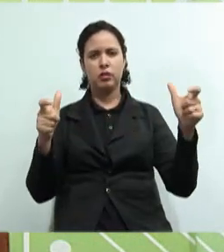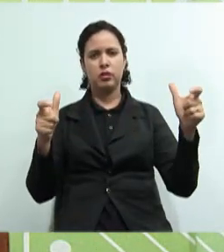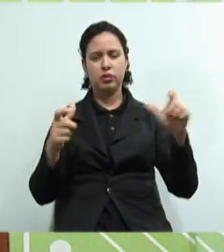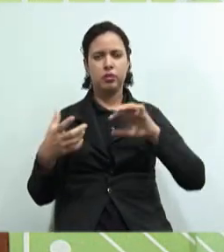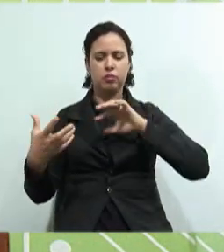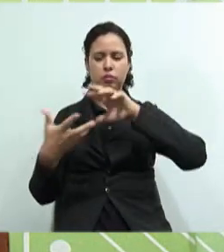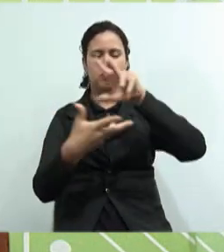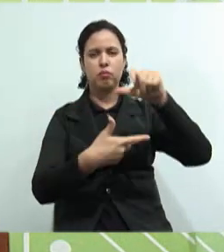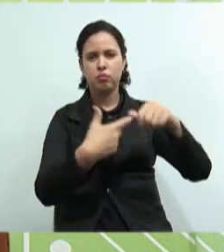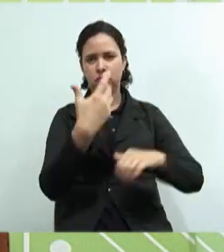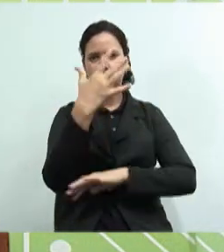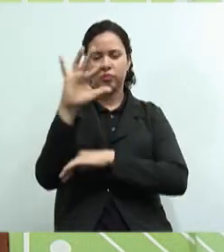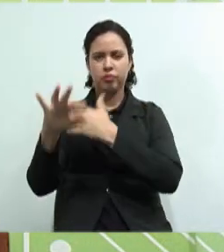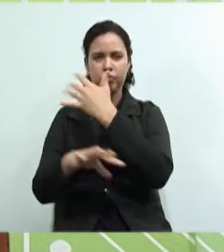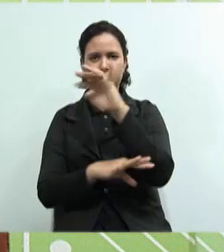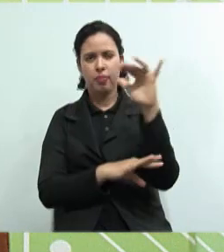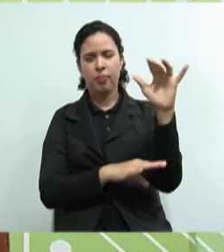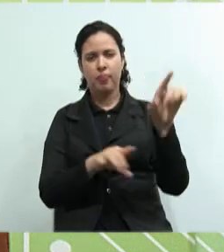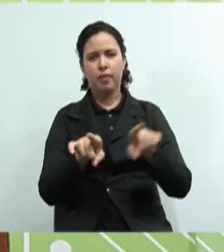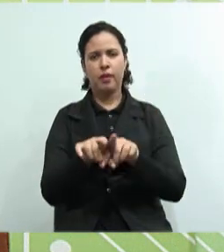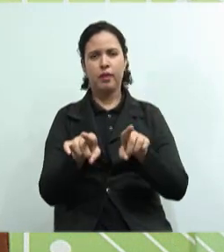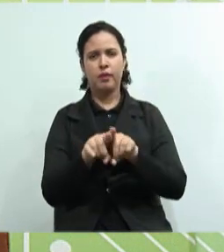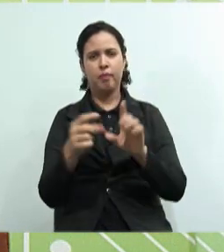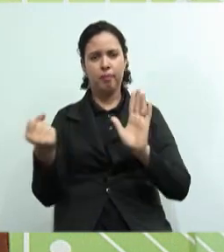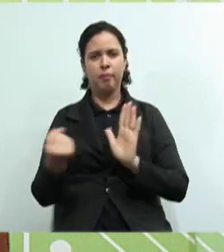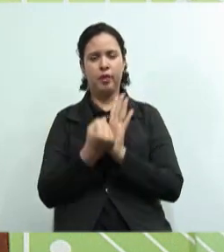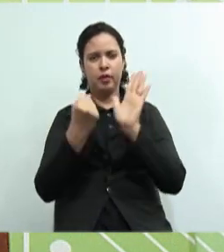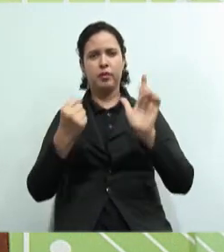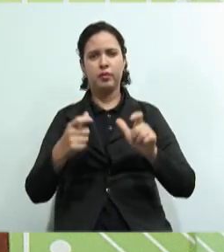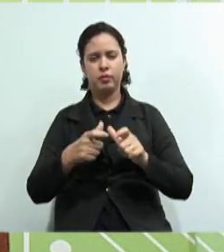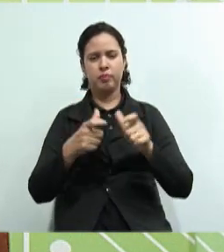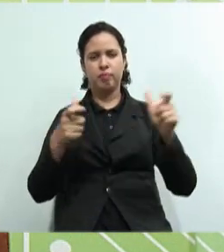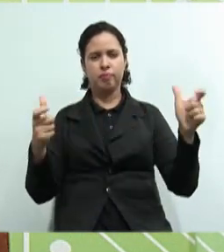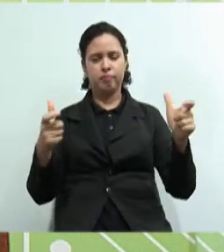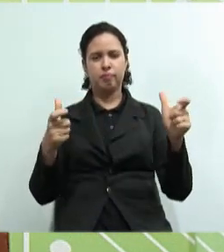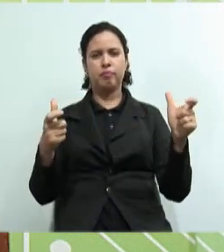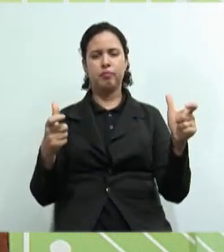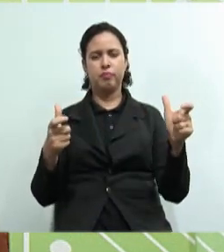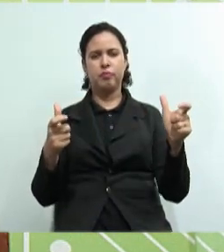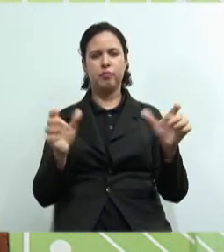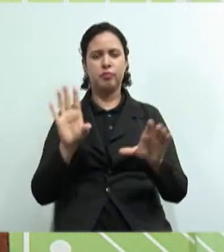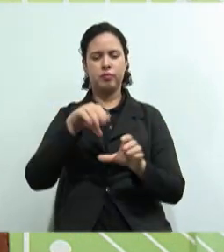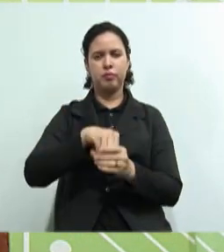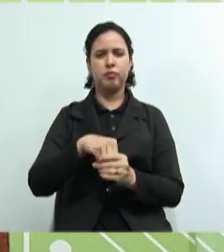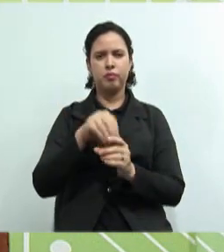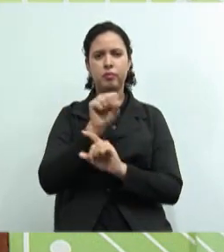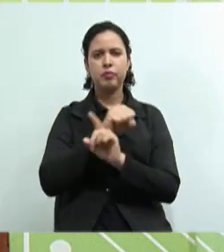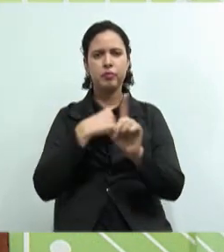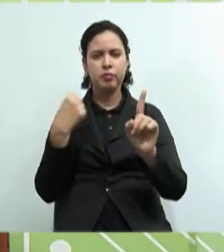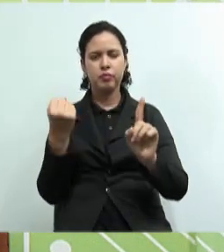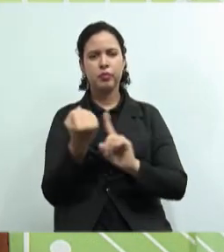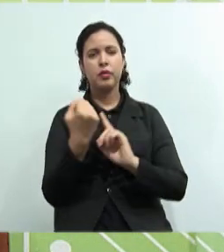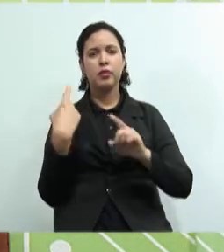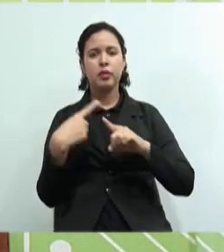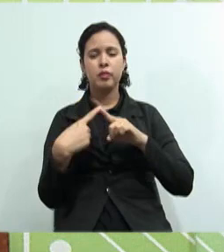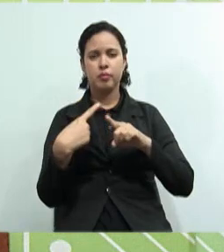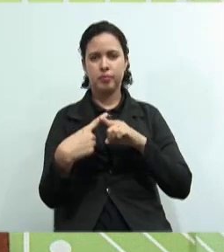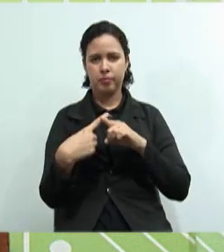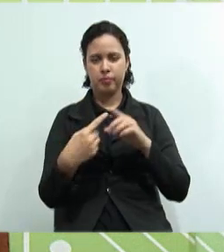também aquela que vai ter um impacto social mais negativo na nossa sociedade, por estar gerando uma mão de obra